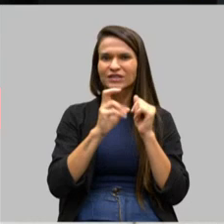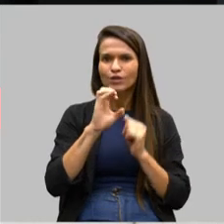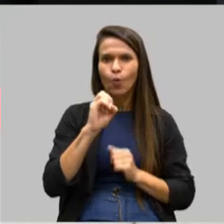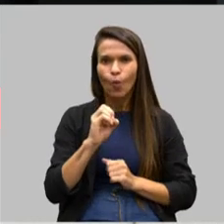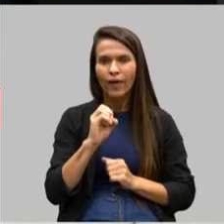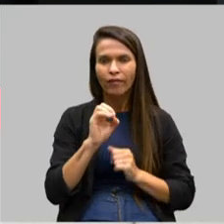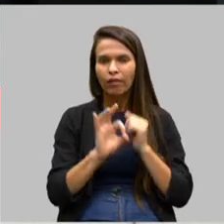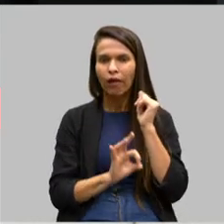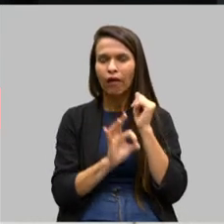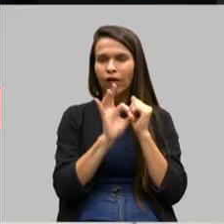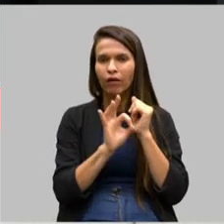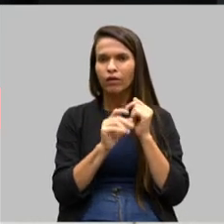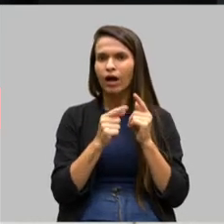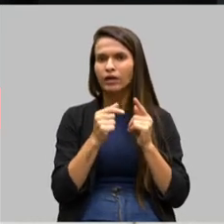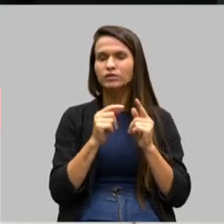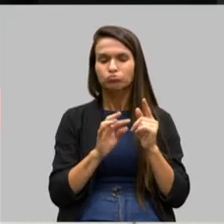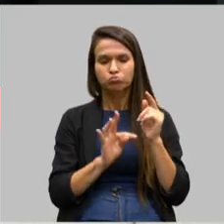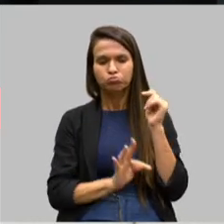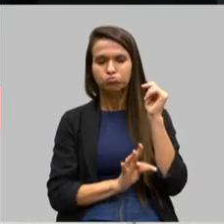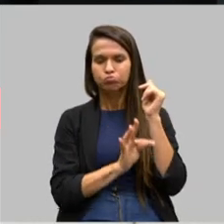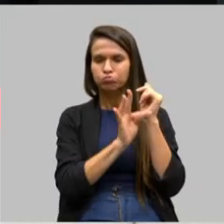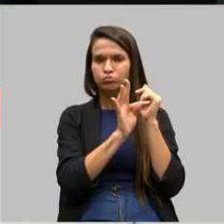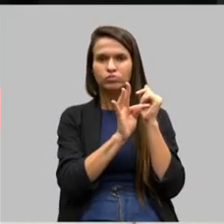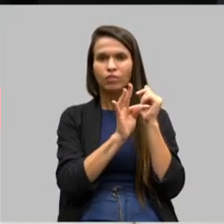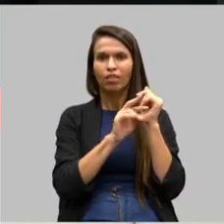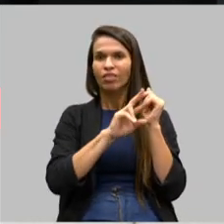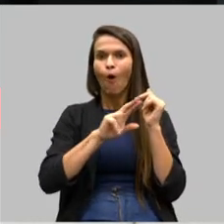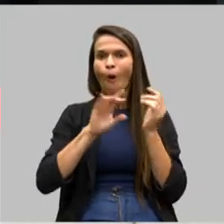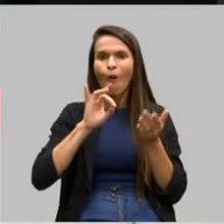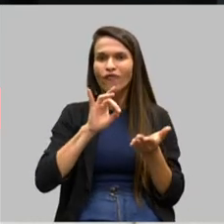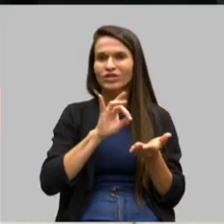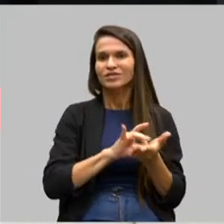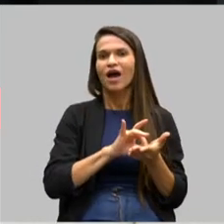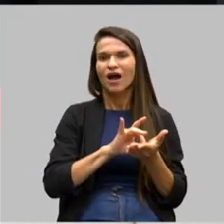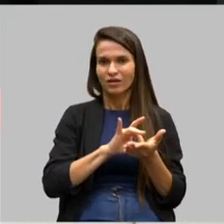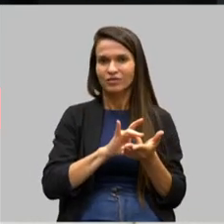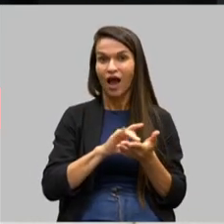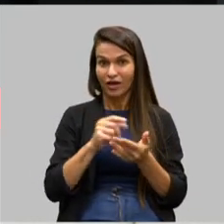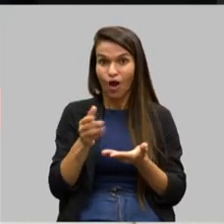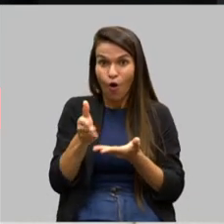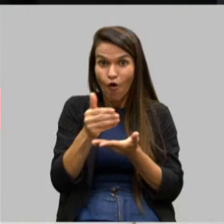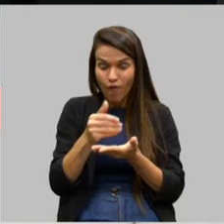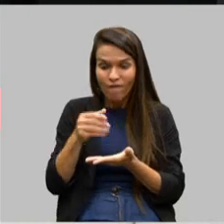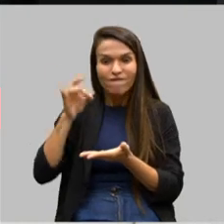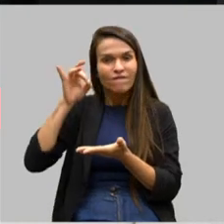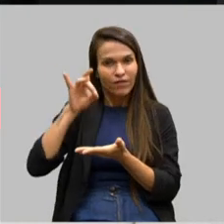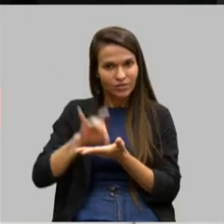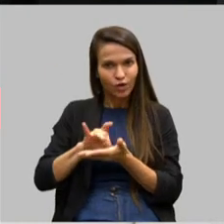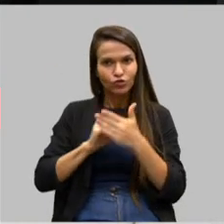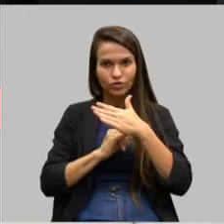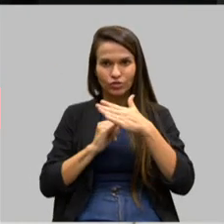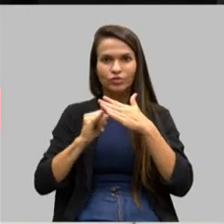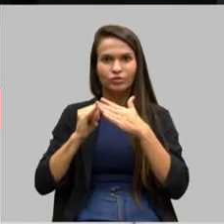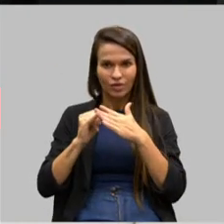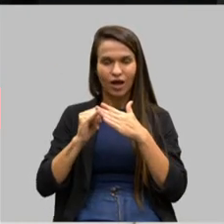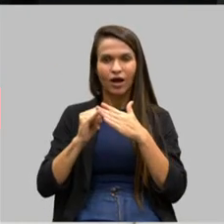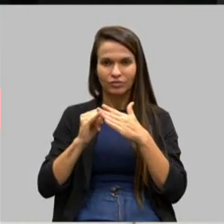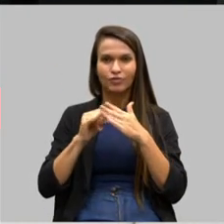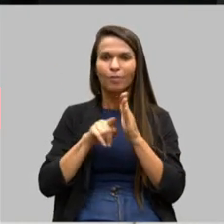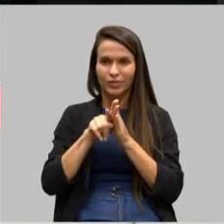Gente, aqueles são termômetros não oficiais. Aqui eu estou falando de um dado oficial do Instituto Nacional de